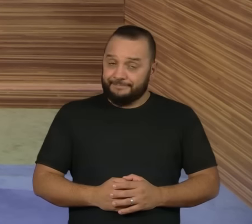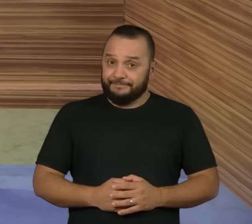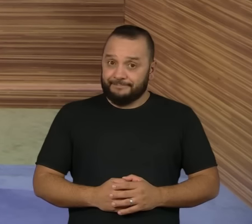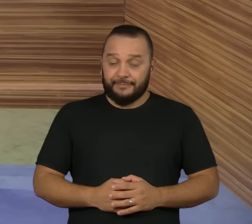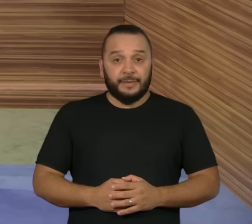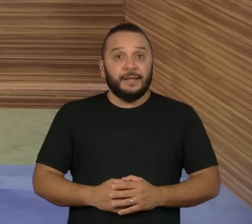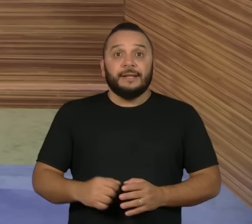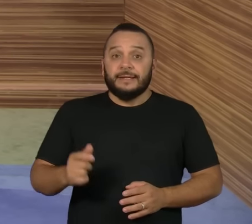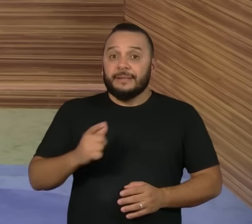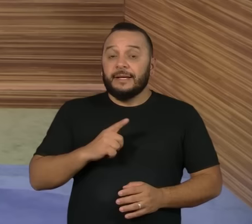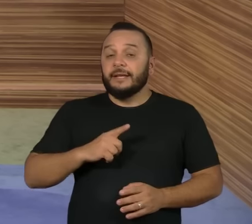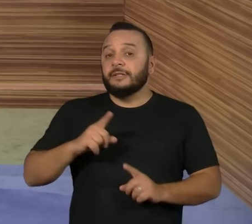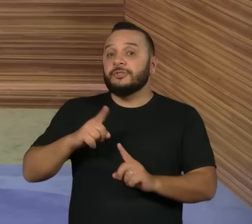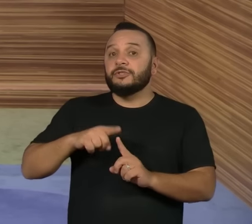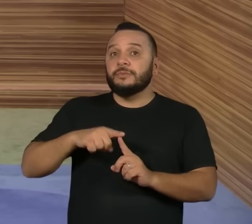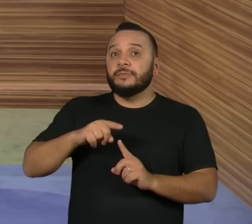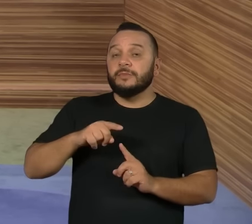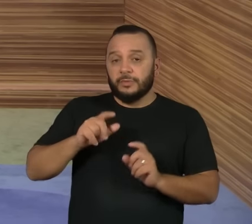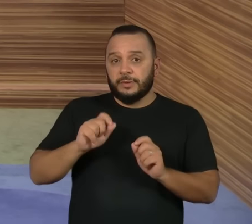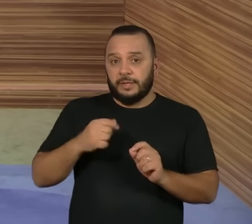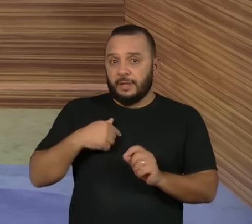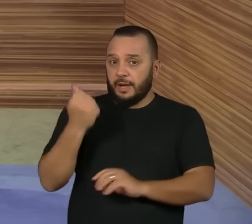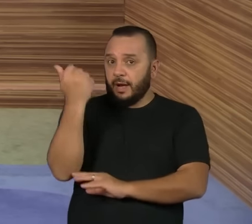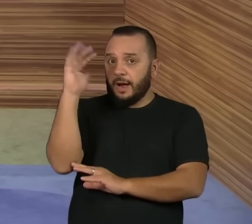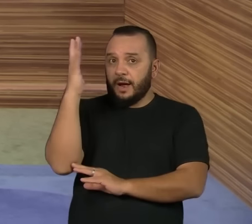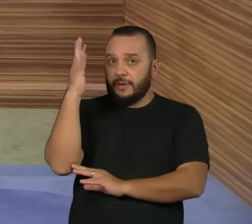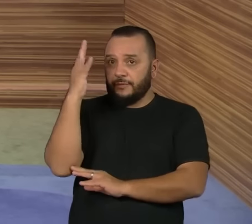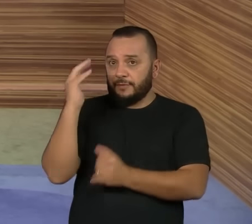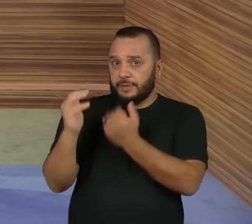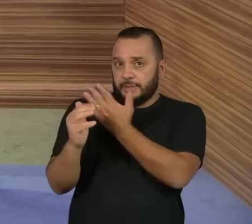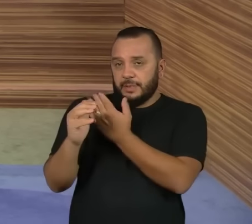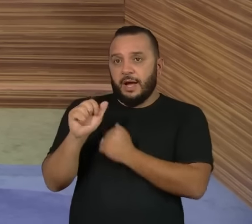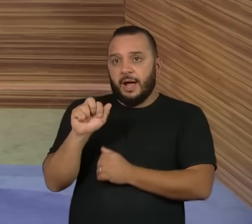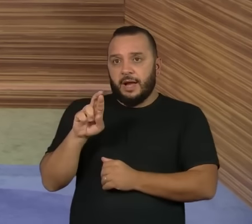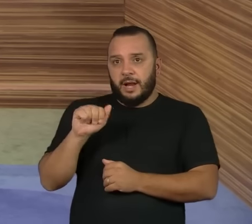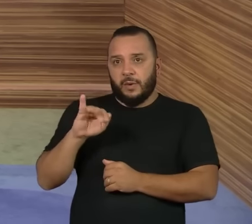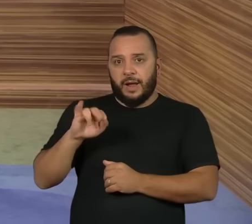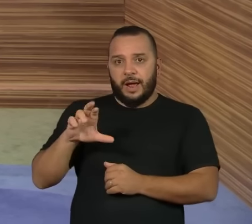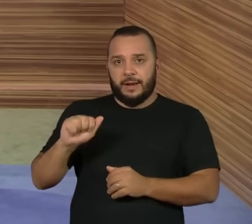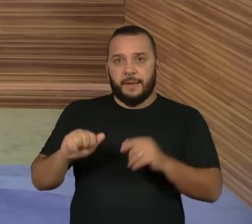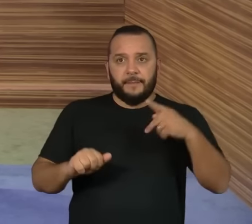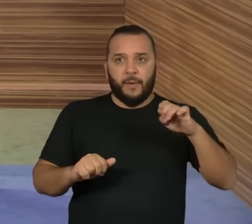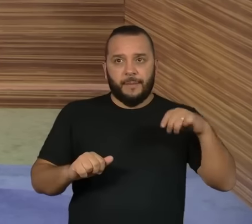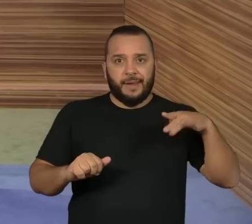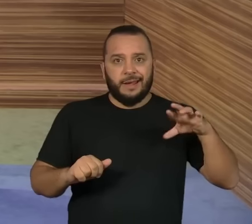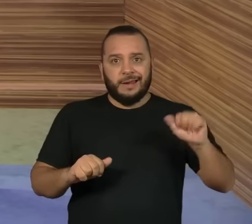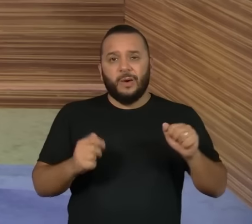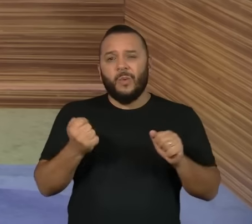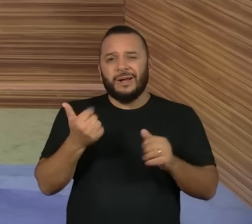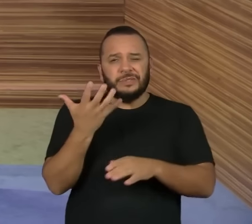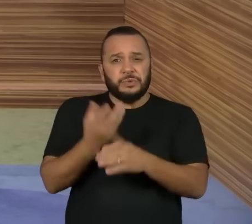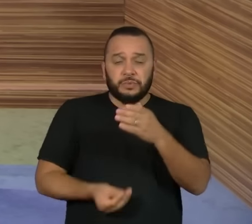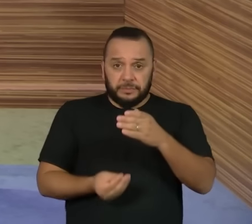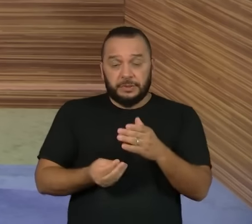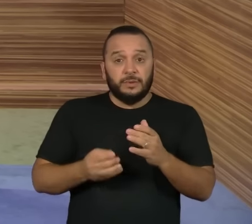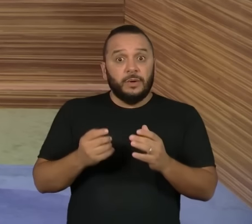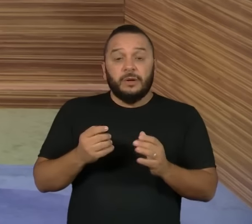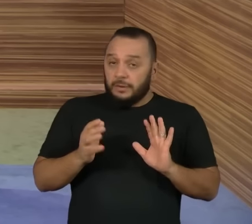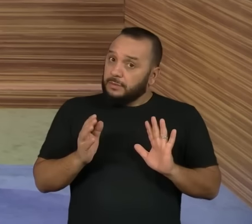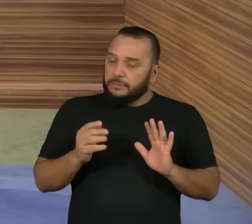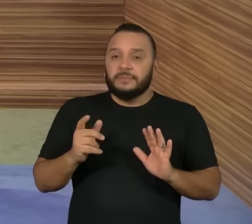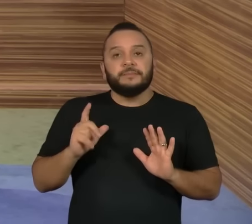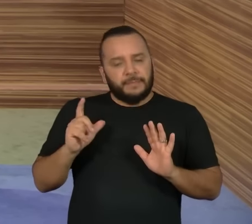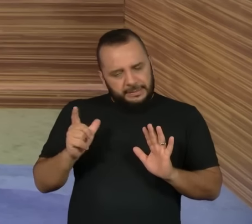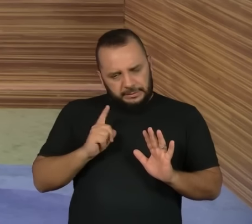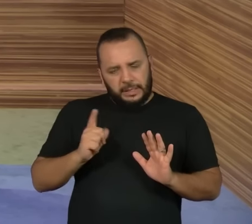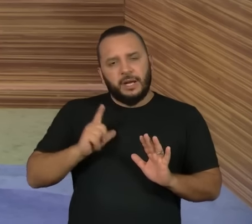Espécies como a araucária e a palmeira jussara quase desapareceram. Ameaçadas de extinção, sobrevivem no Parque Nacional